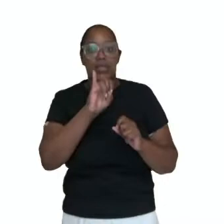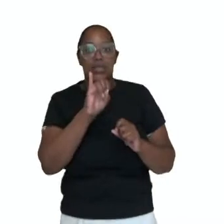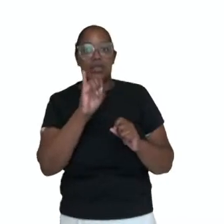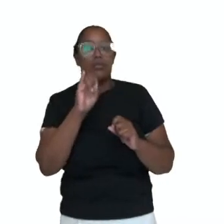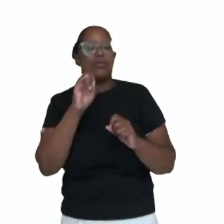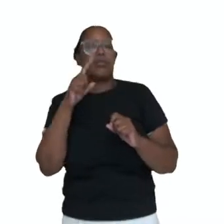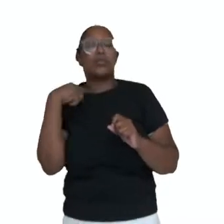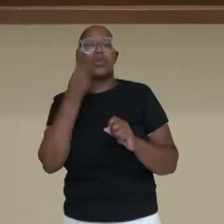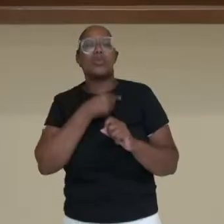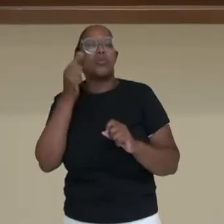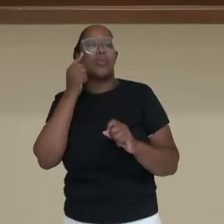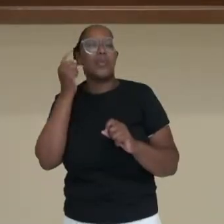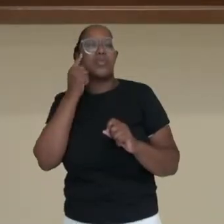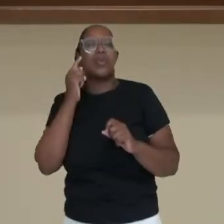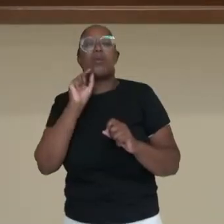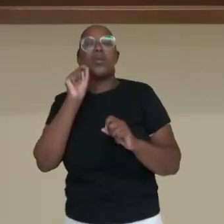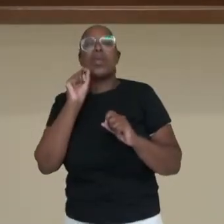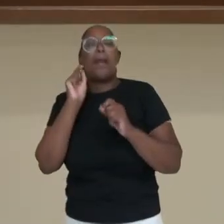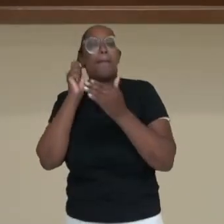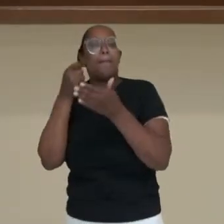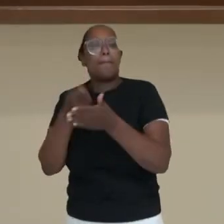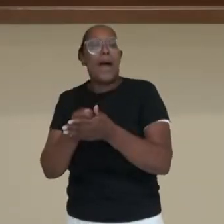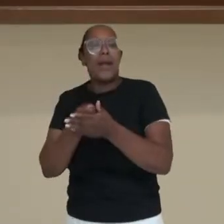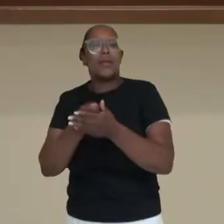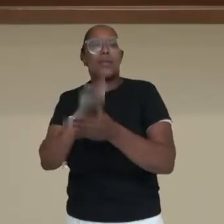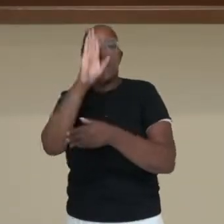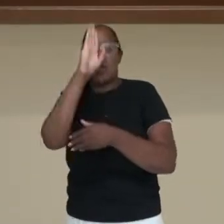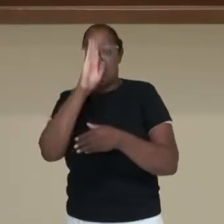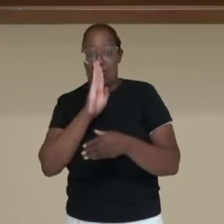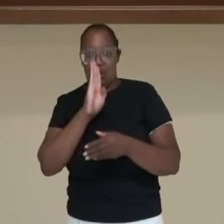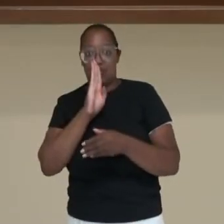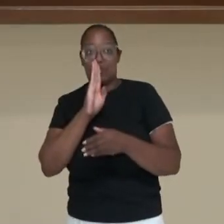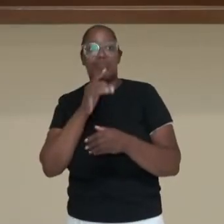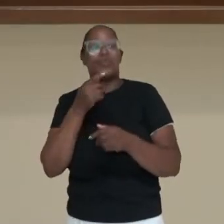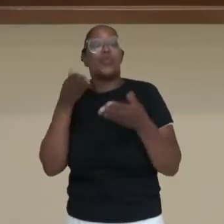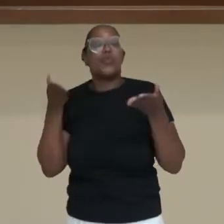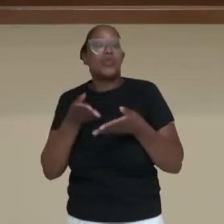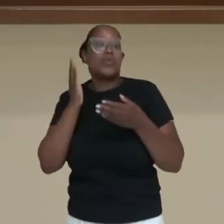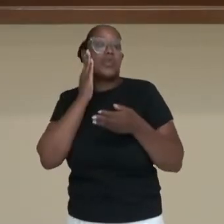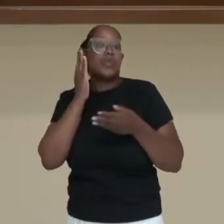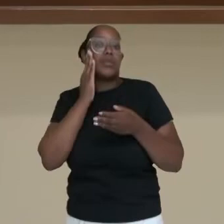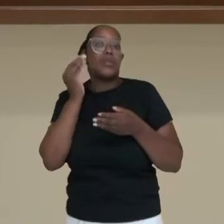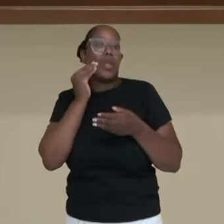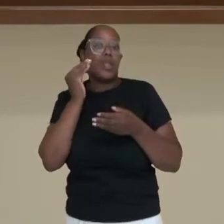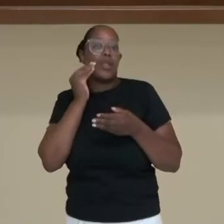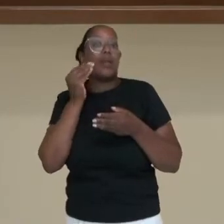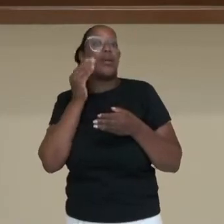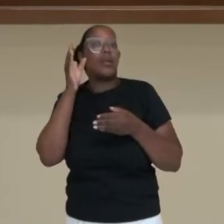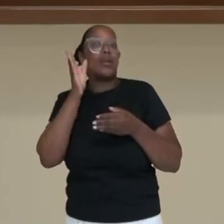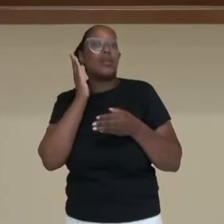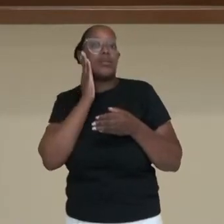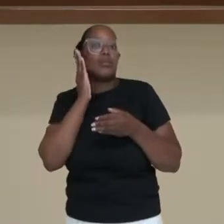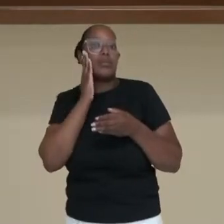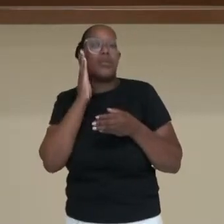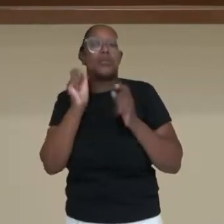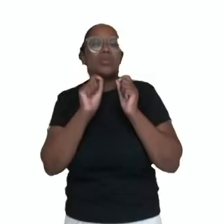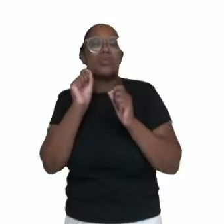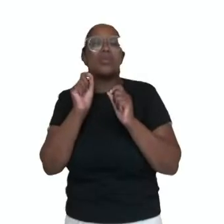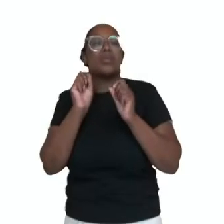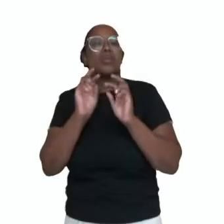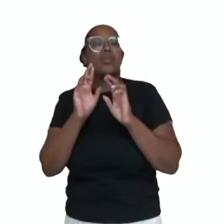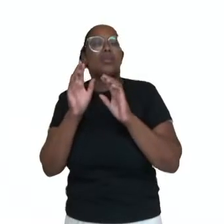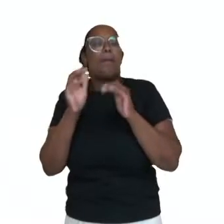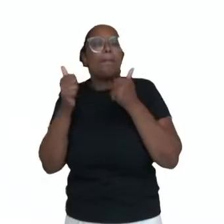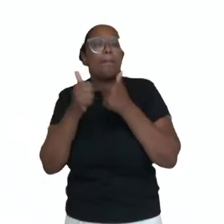tentar entender qual que é a diferença entre essas duas coisas hoje. Primeiro, a esfera pública é aquela de